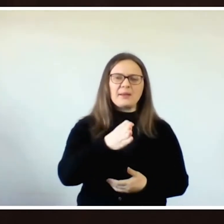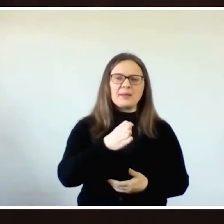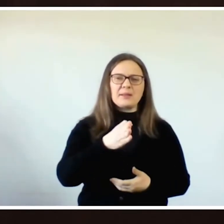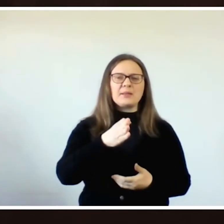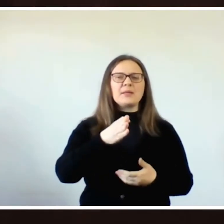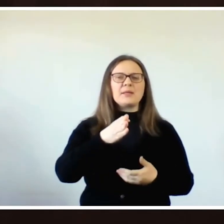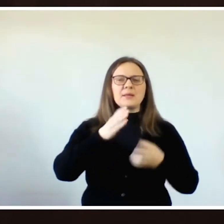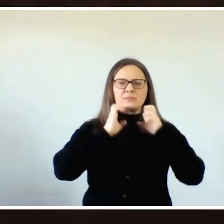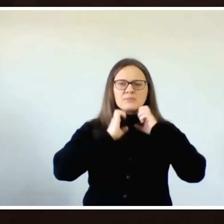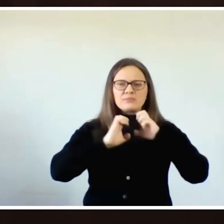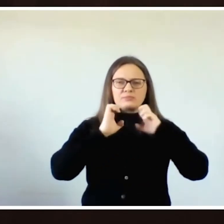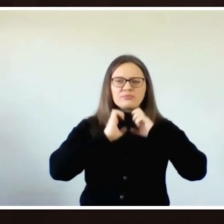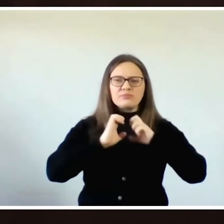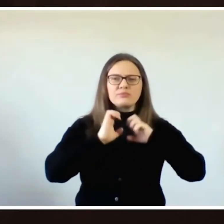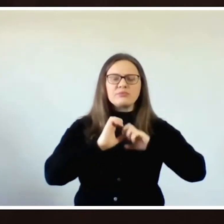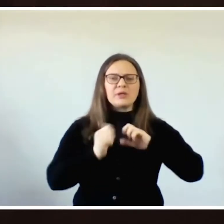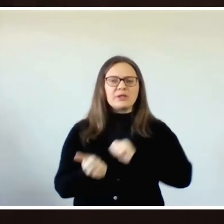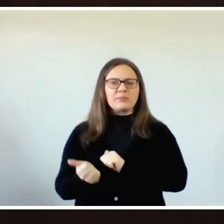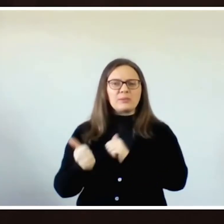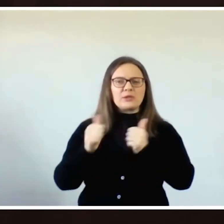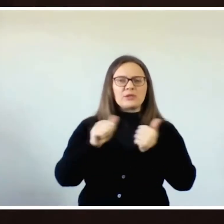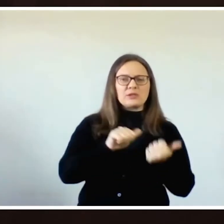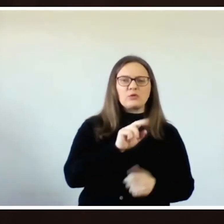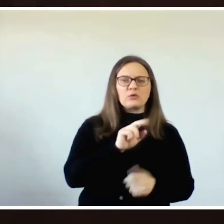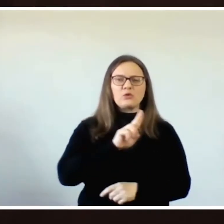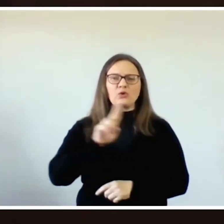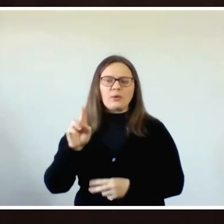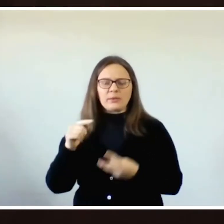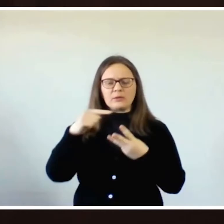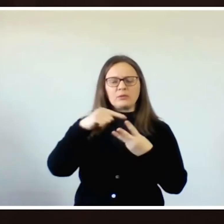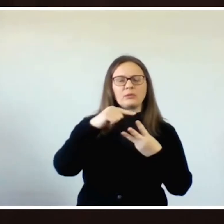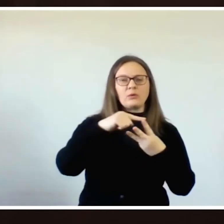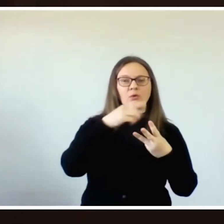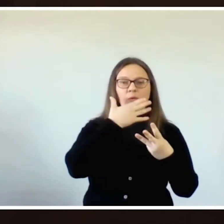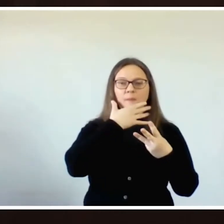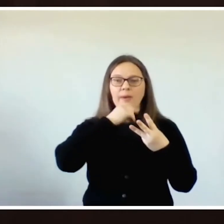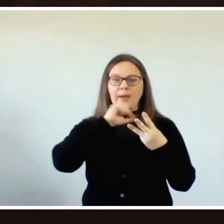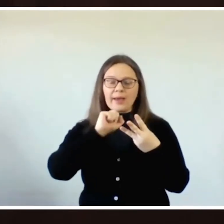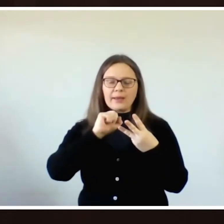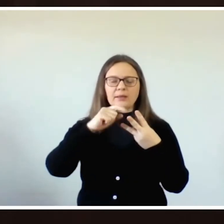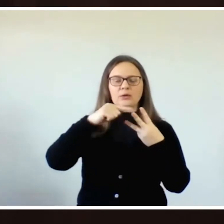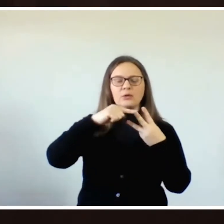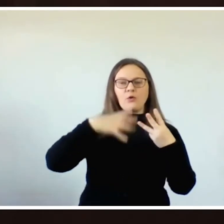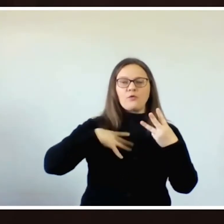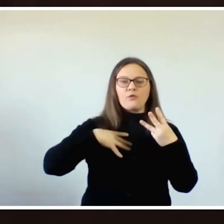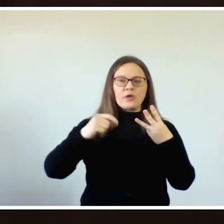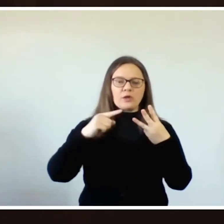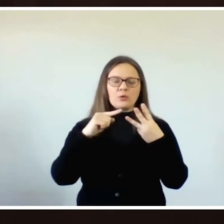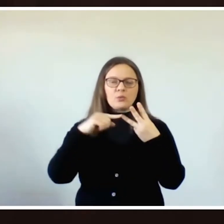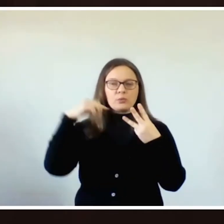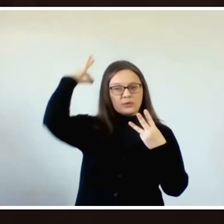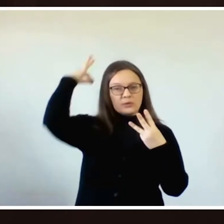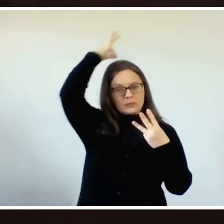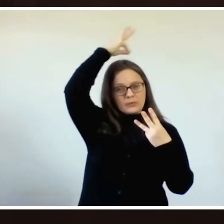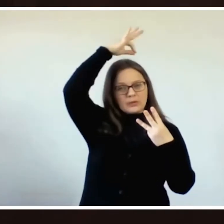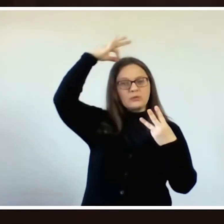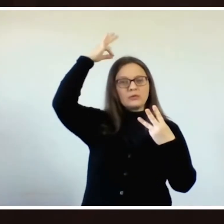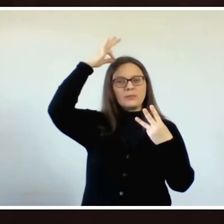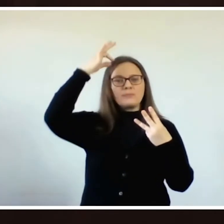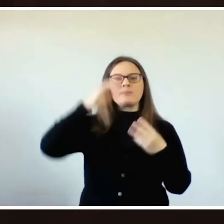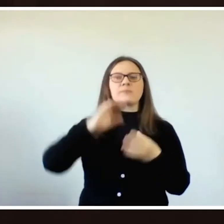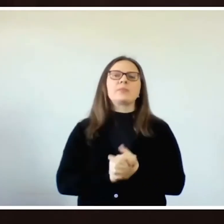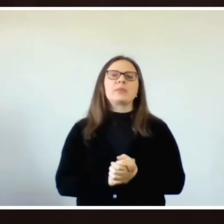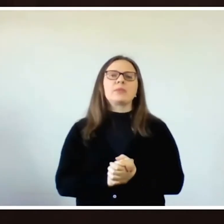do Pai, do Filho e do Espírito Santo. Sabe o que quer dizer isso? Coloque as pessoas pela fé para dentro